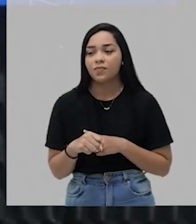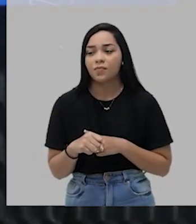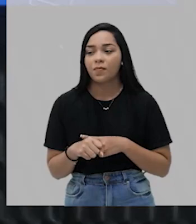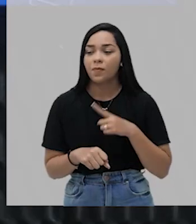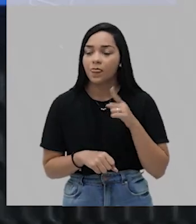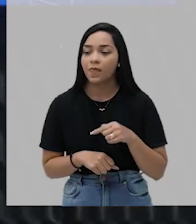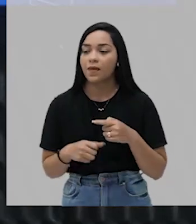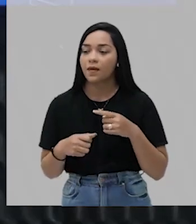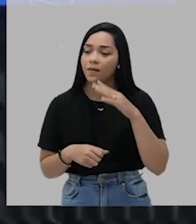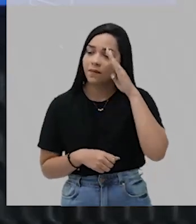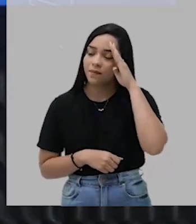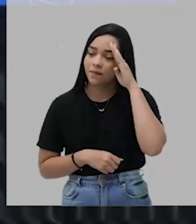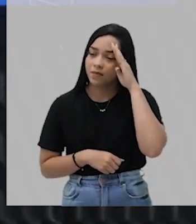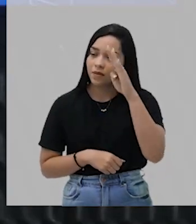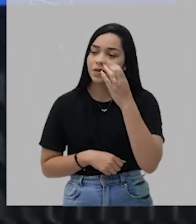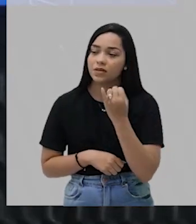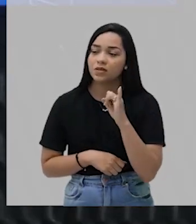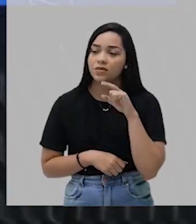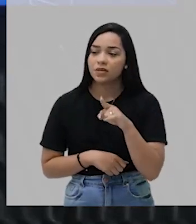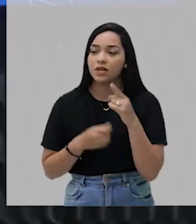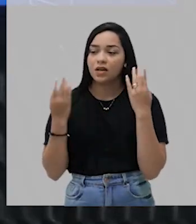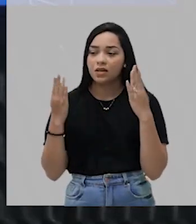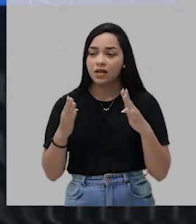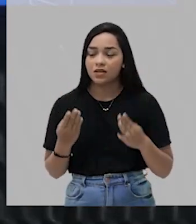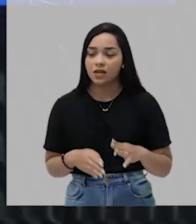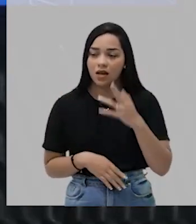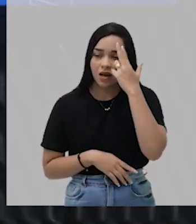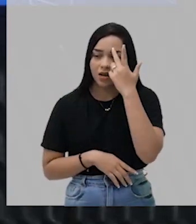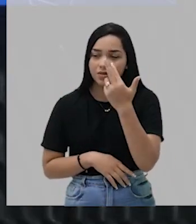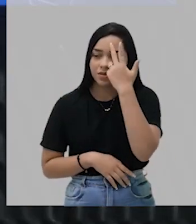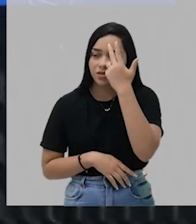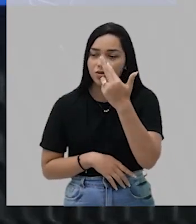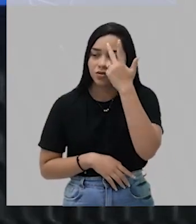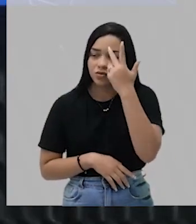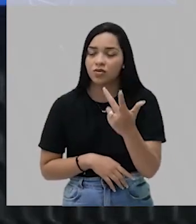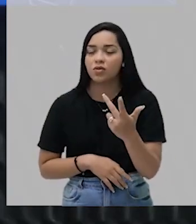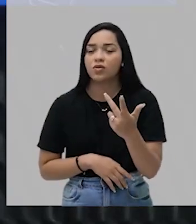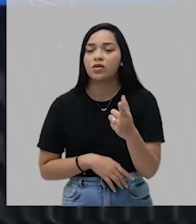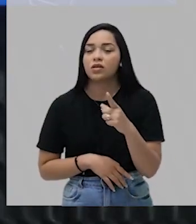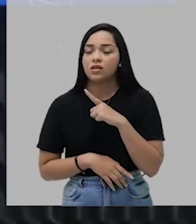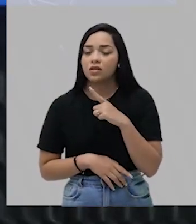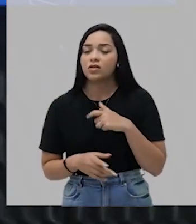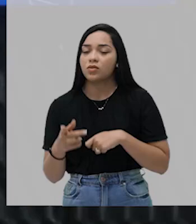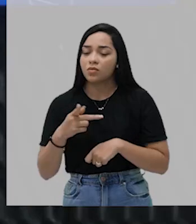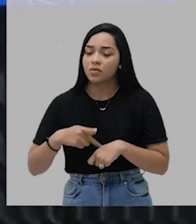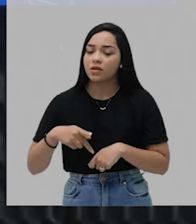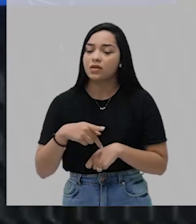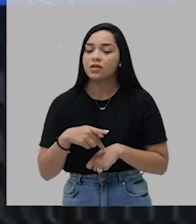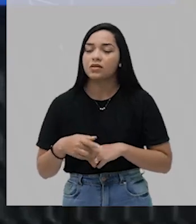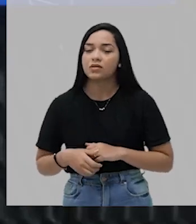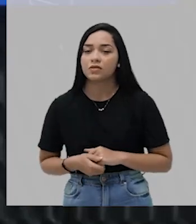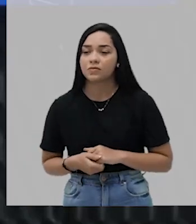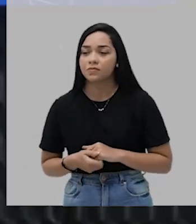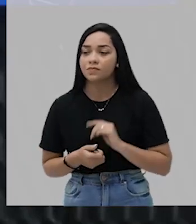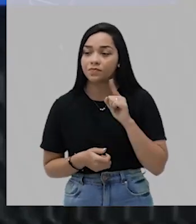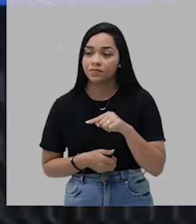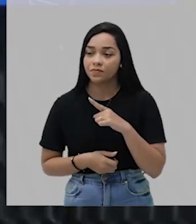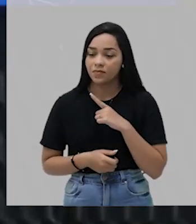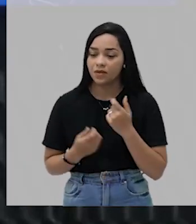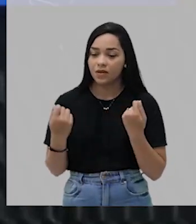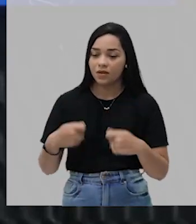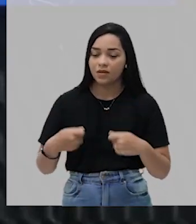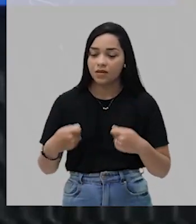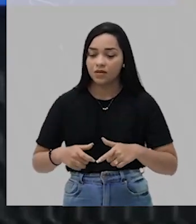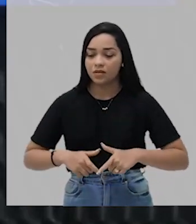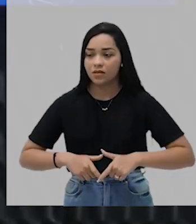isso, principalmente se você analisar a história contemporânea do país. Evidente que essa necessidade